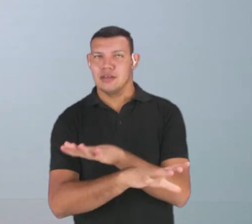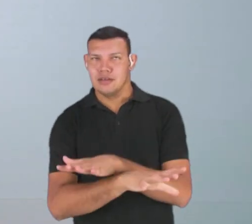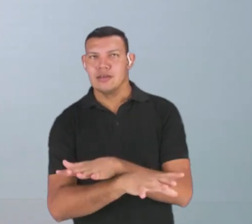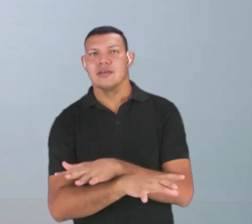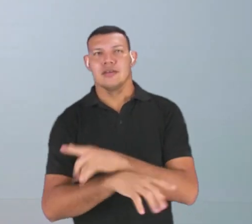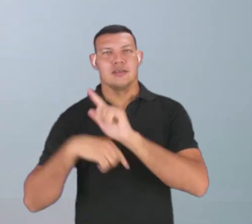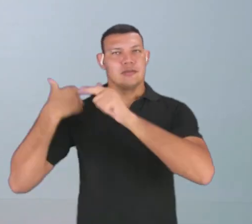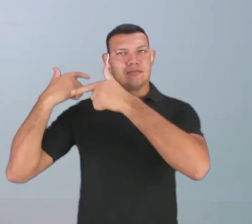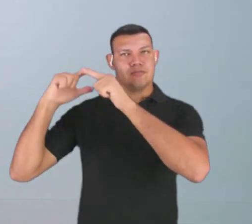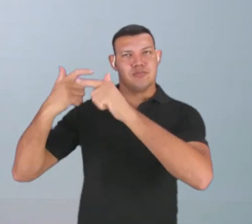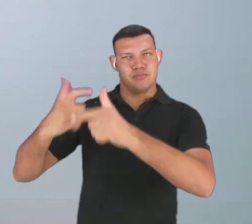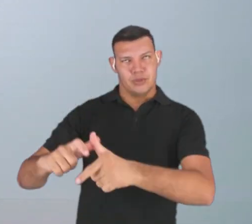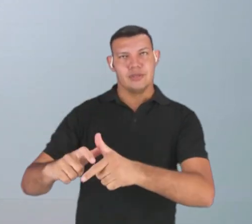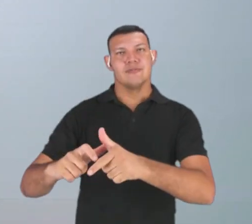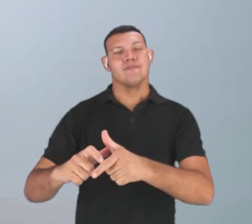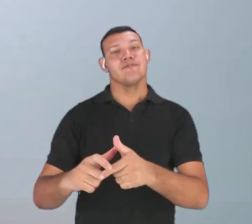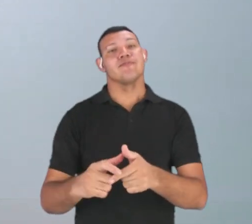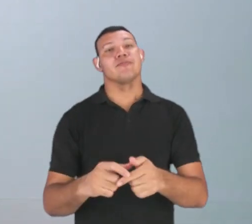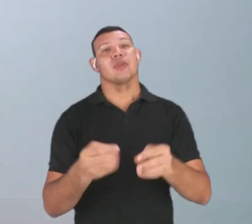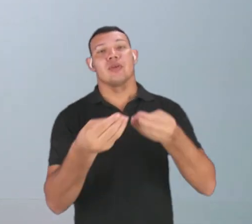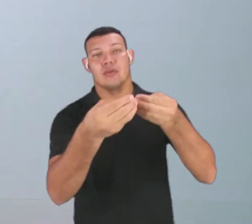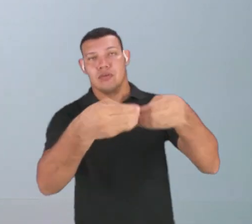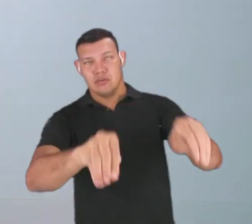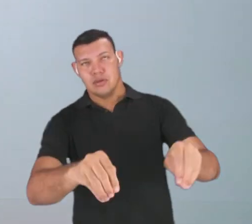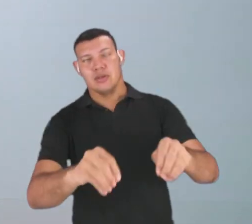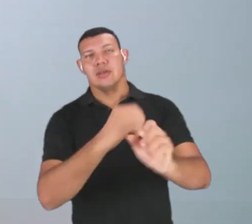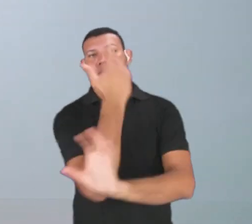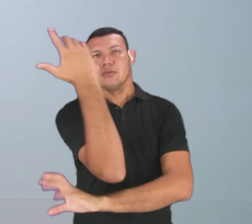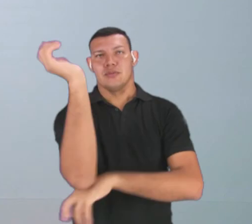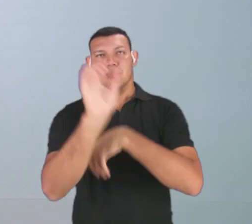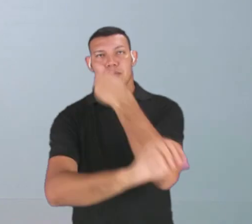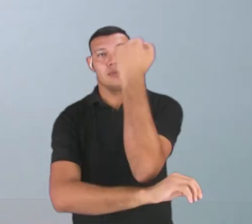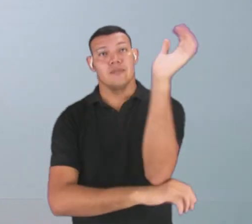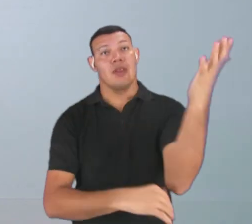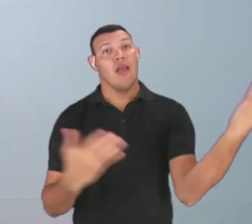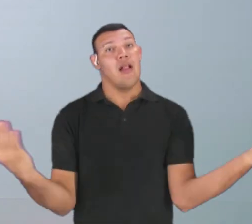as consequências ambientais e a gente